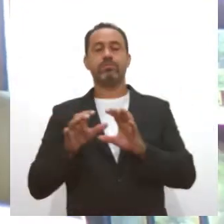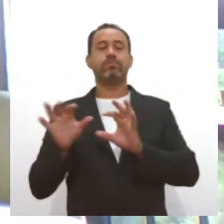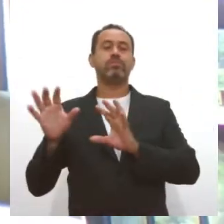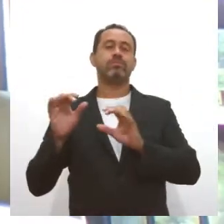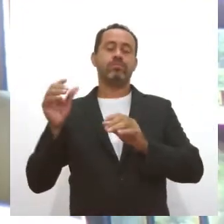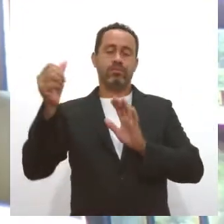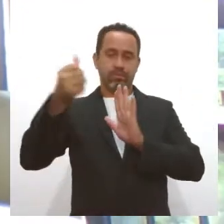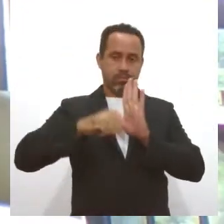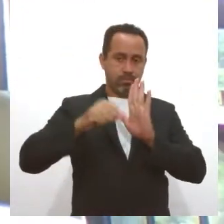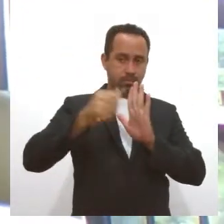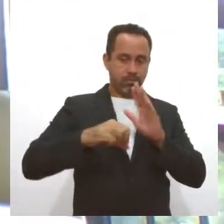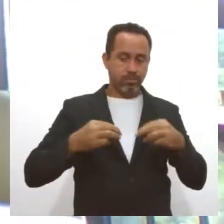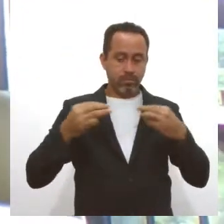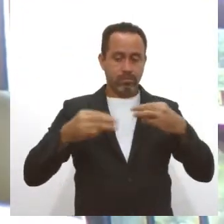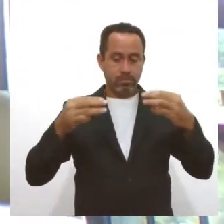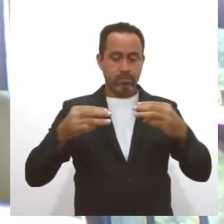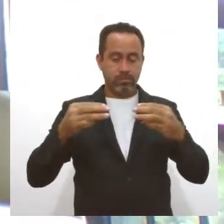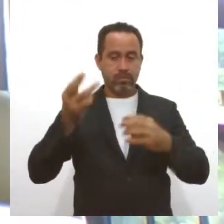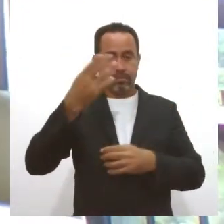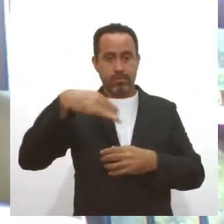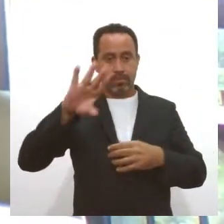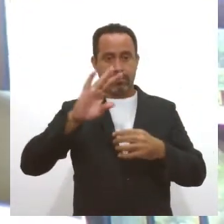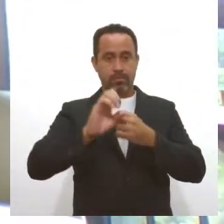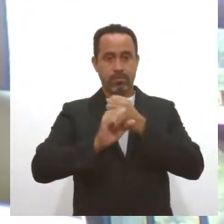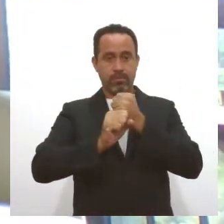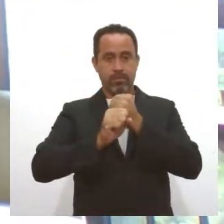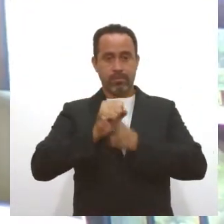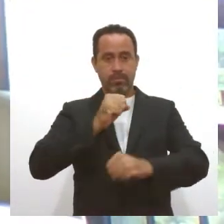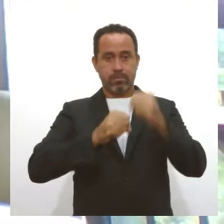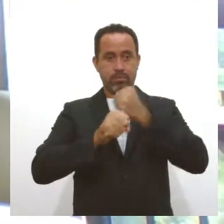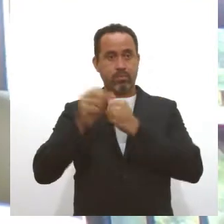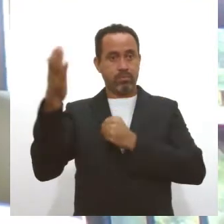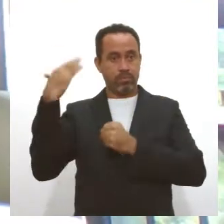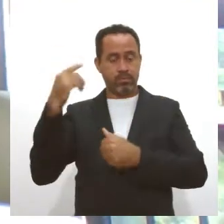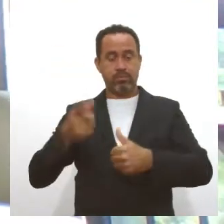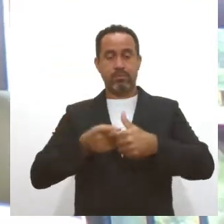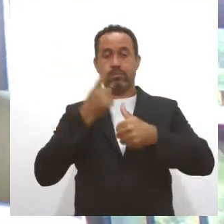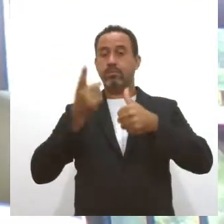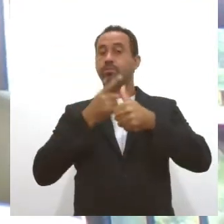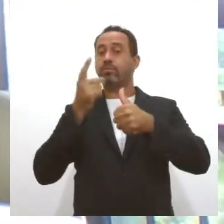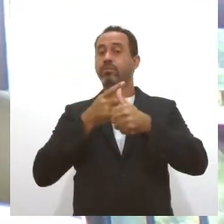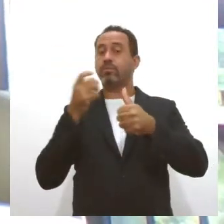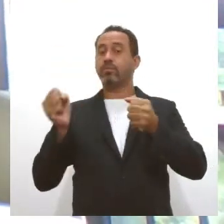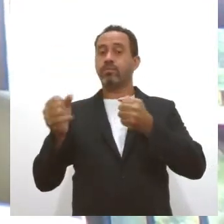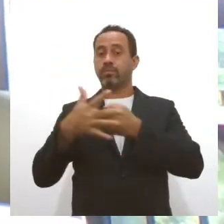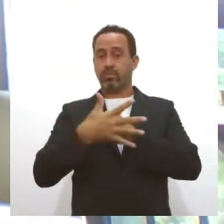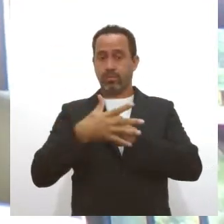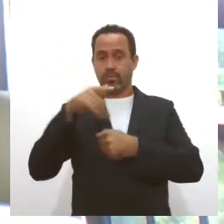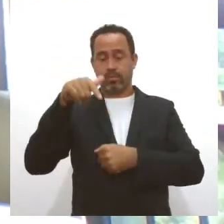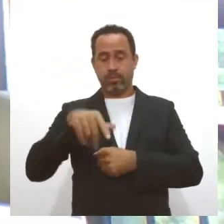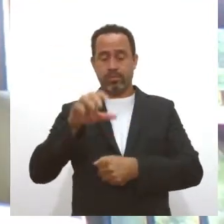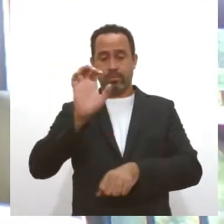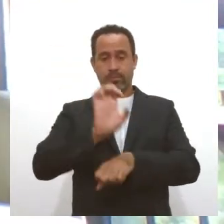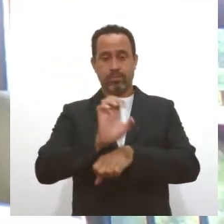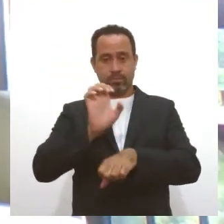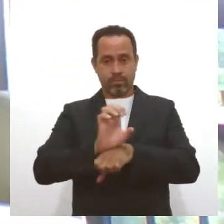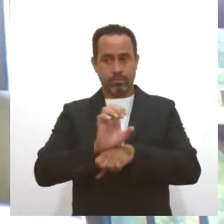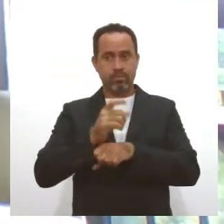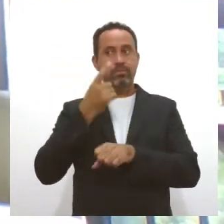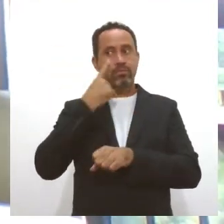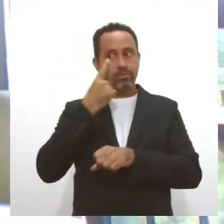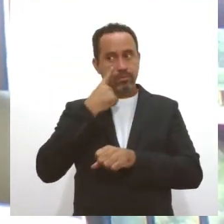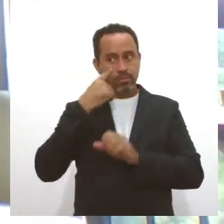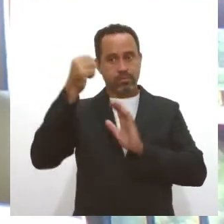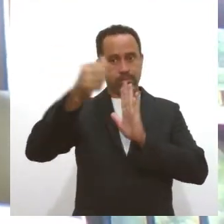desde março do ano passado, desde o primeiro caso indicado de COVID aqui no estado. Nós participamos,